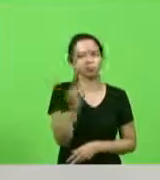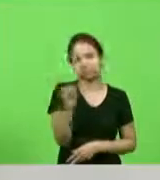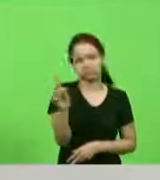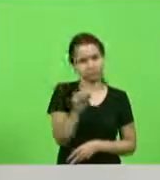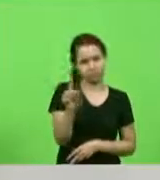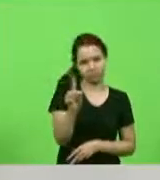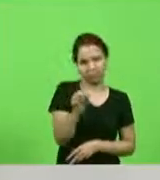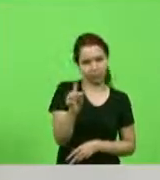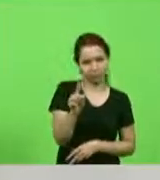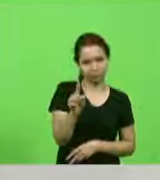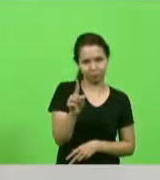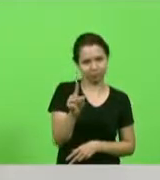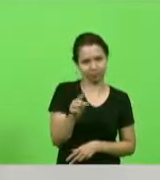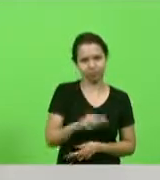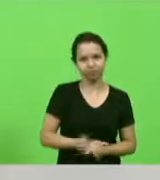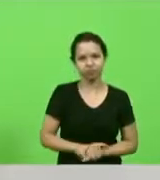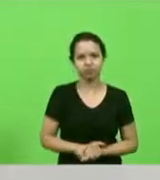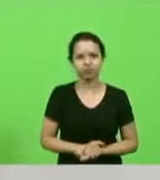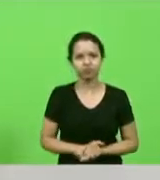e